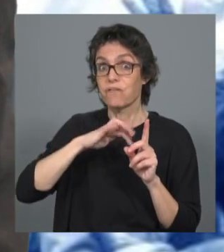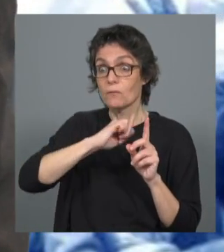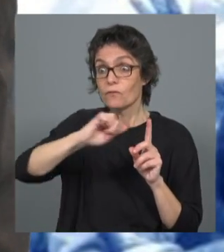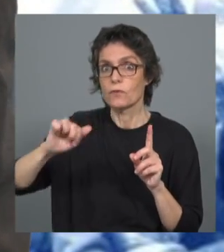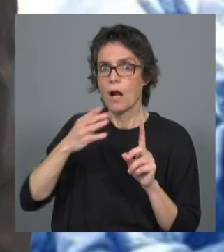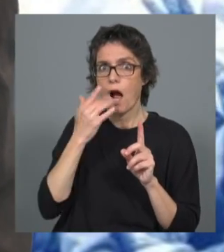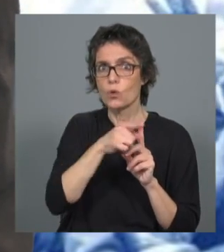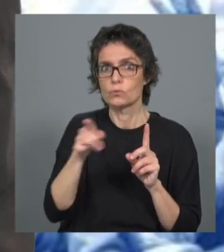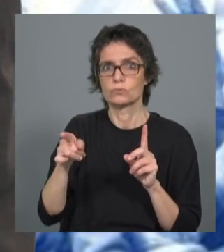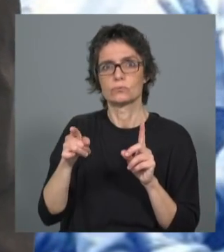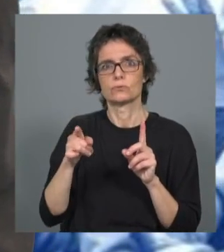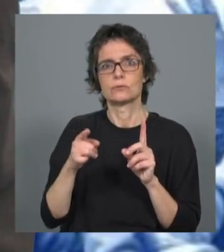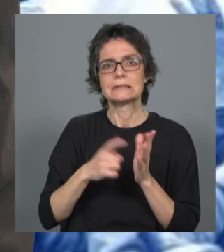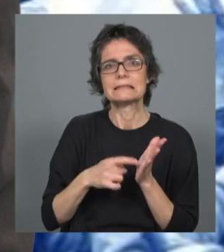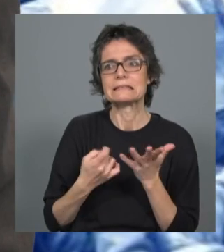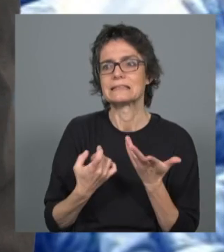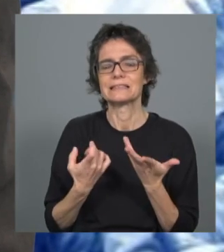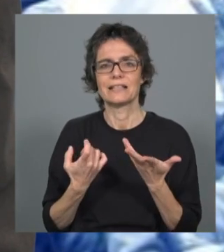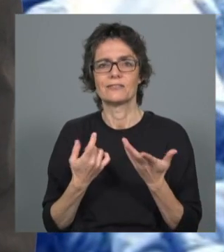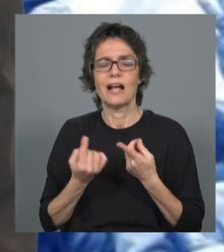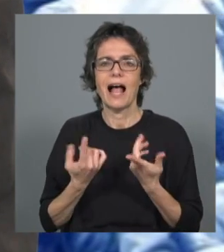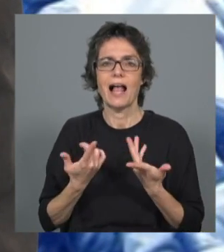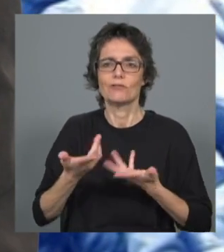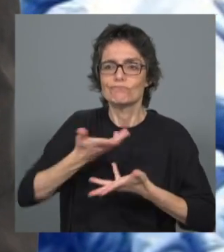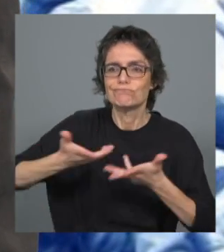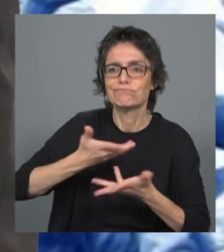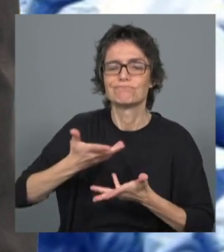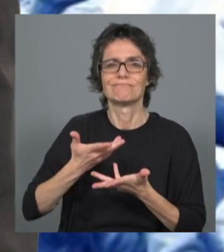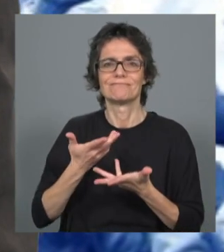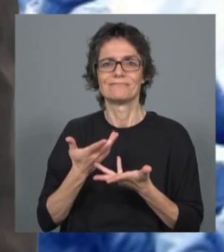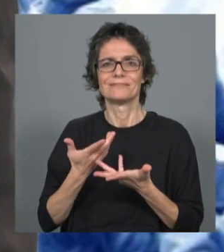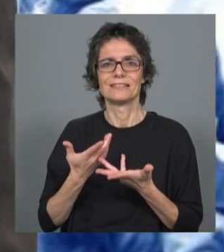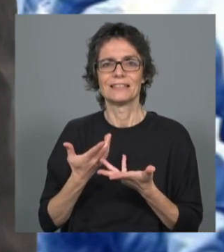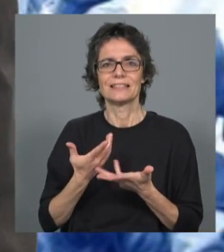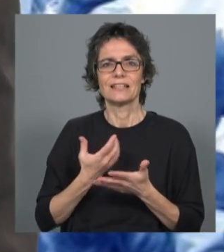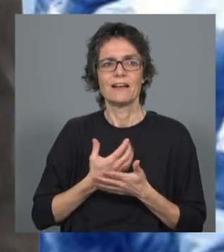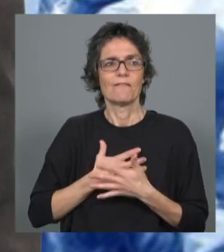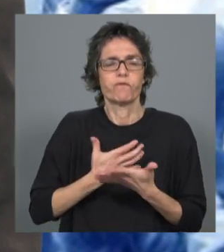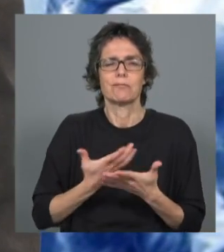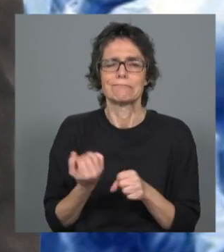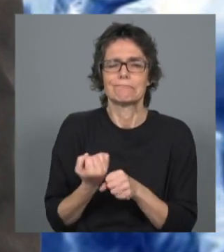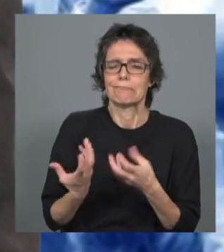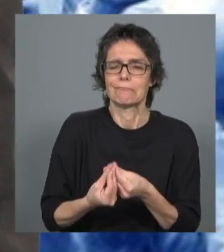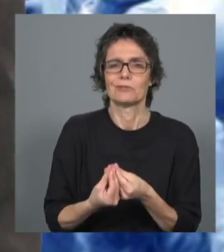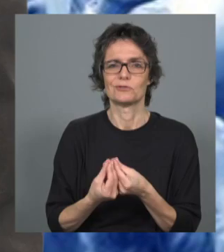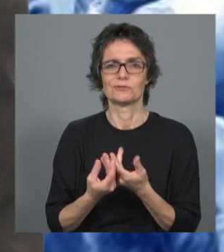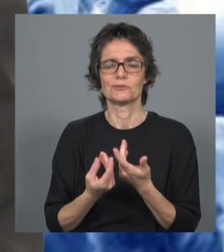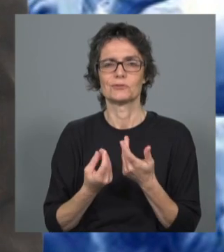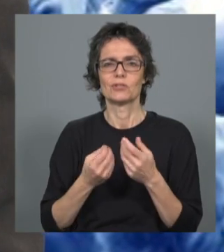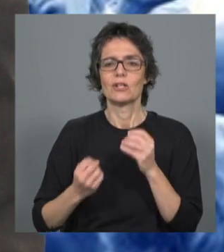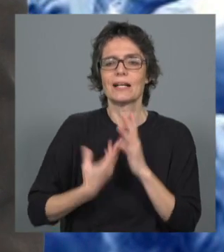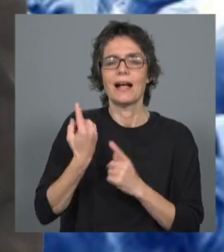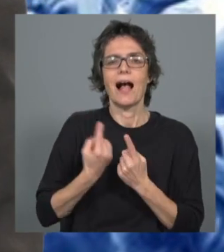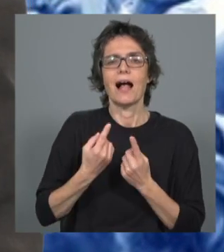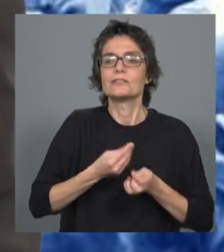necessidade de termos algo, a partilha, a troca, o criarmos algo e darmos aos outros para eles